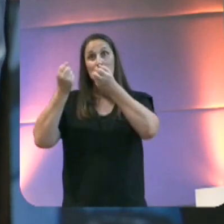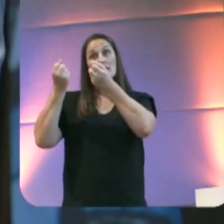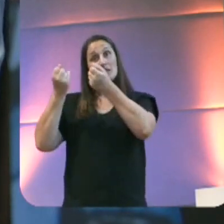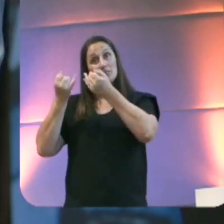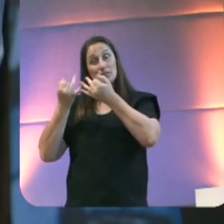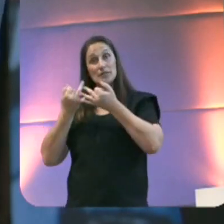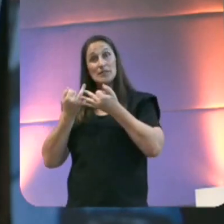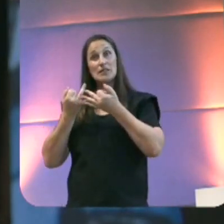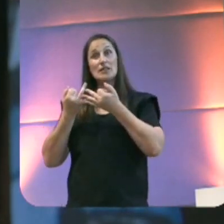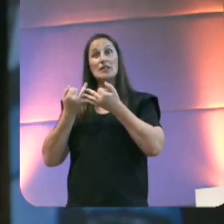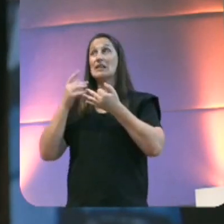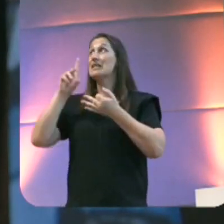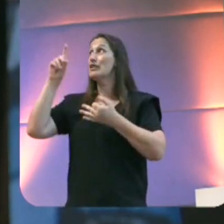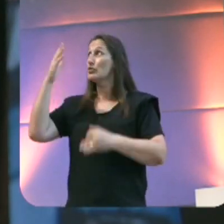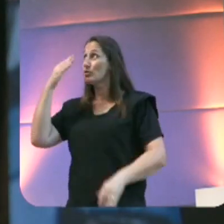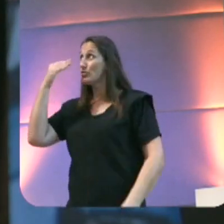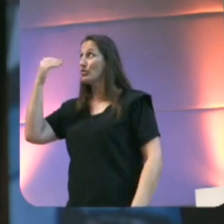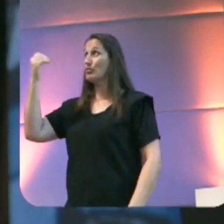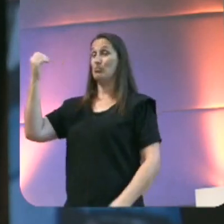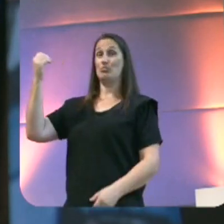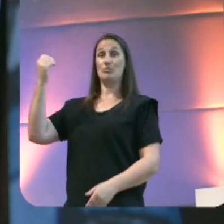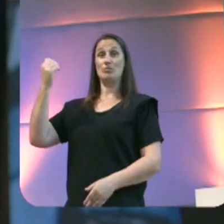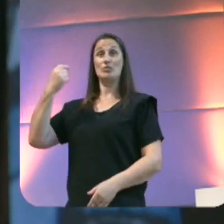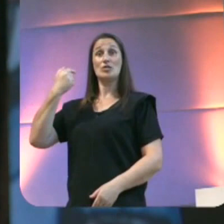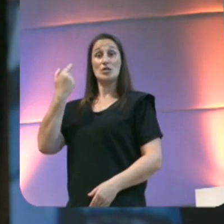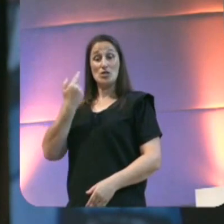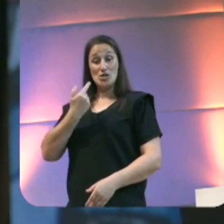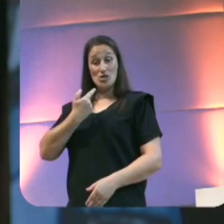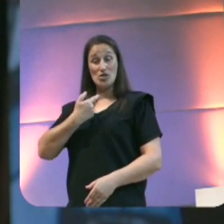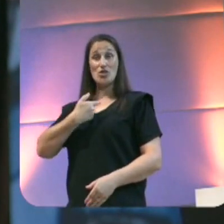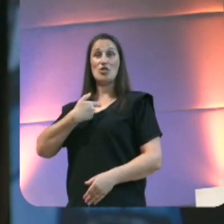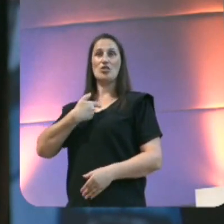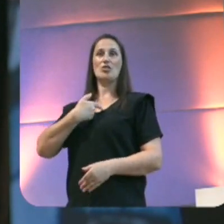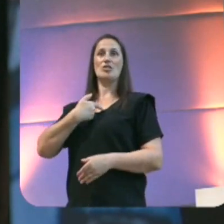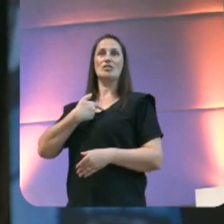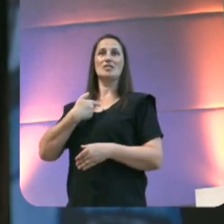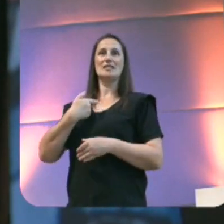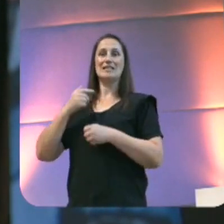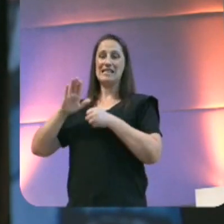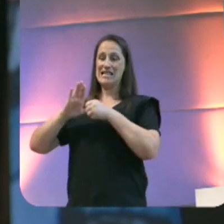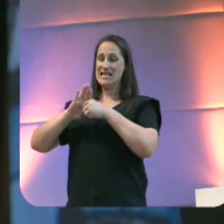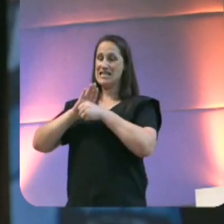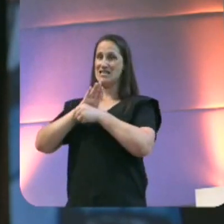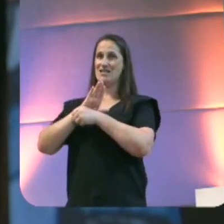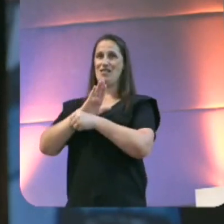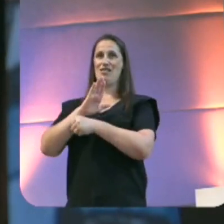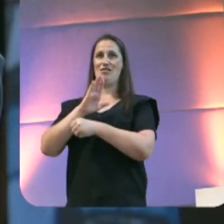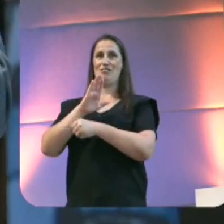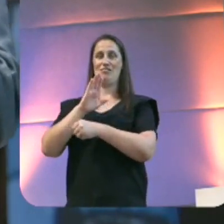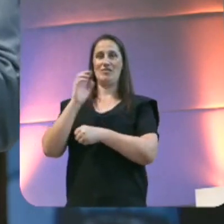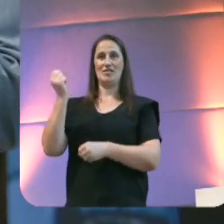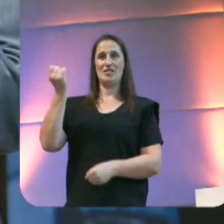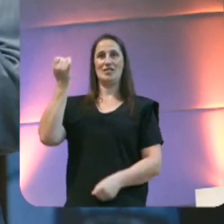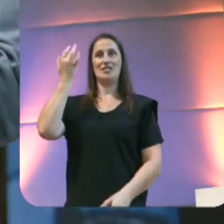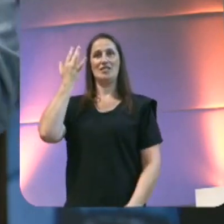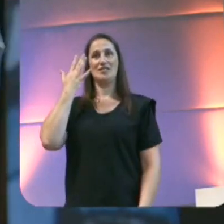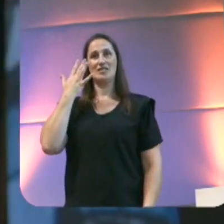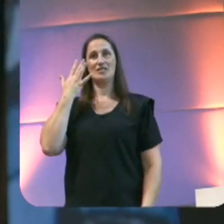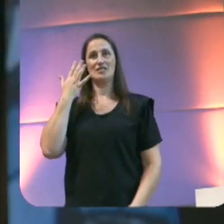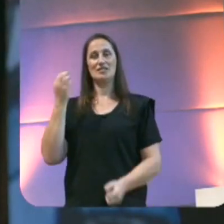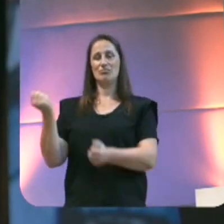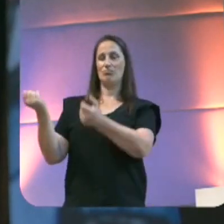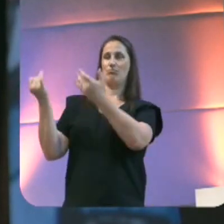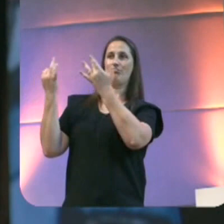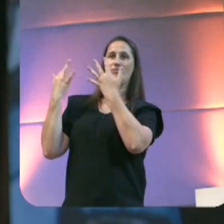dEle. E Ele não desiste de nos convocar. No entanto, muitas vezes nós